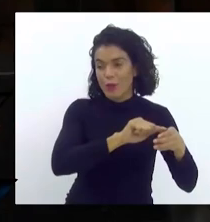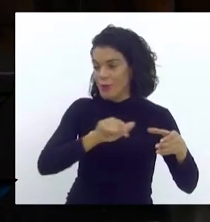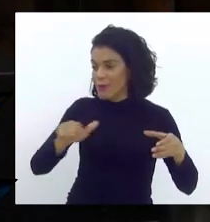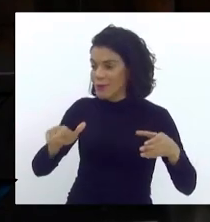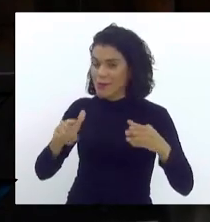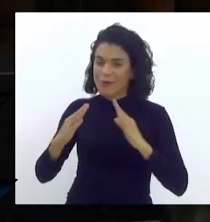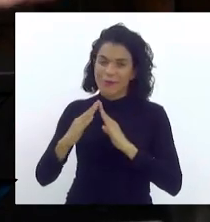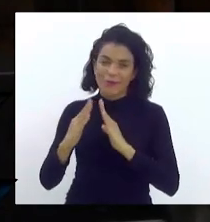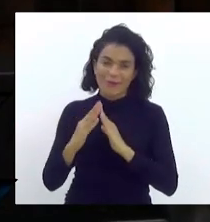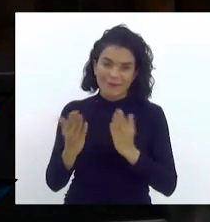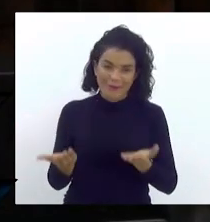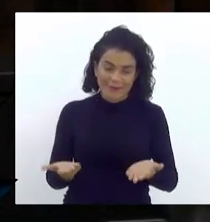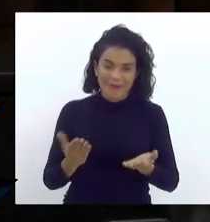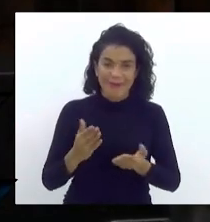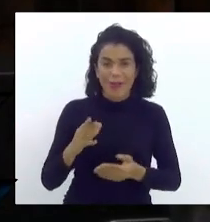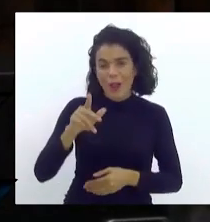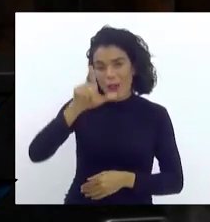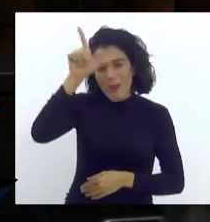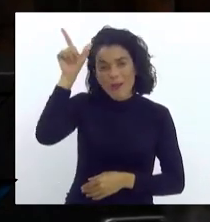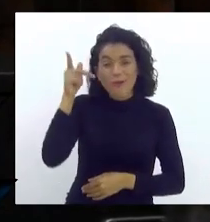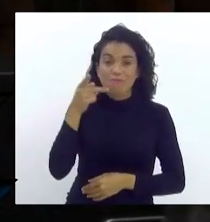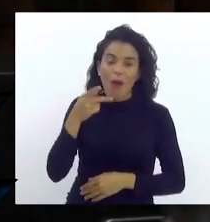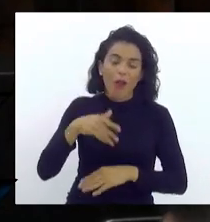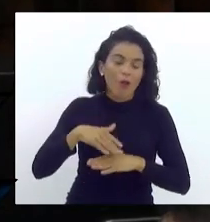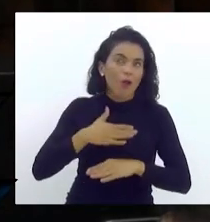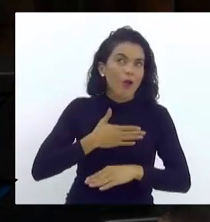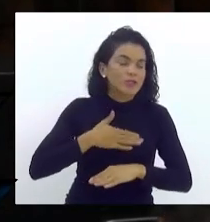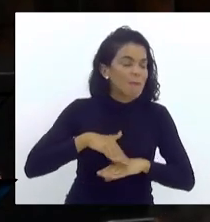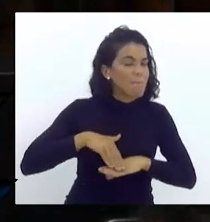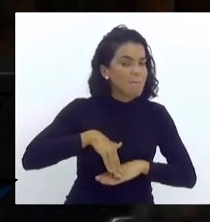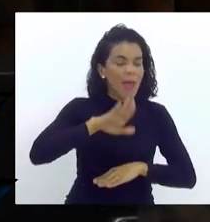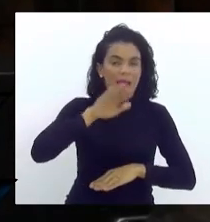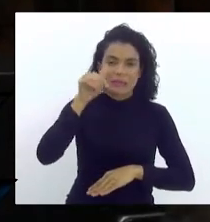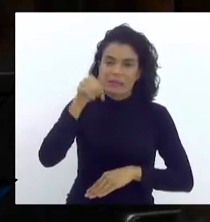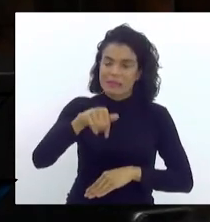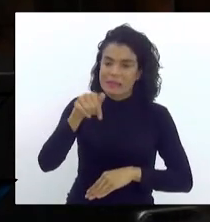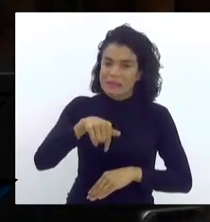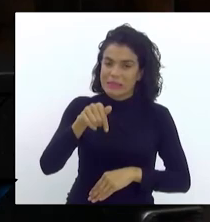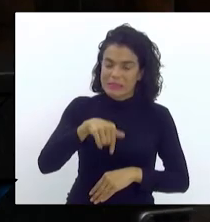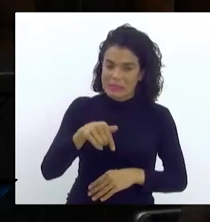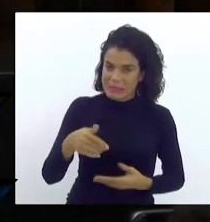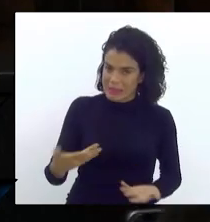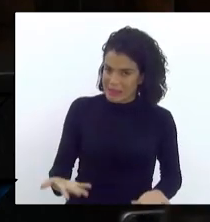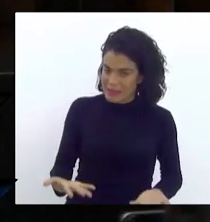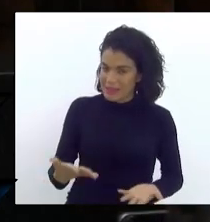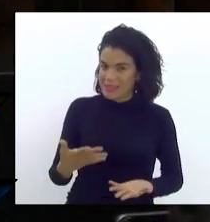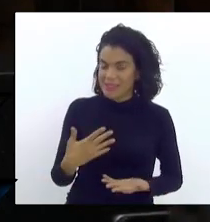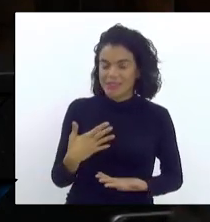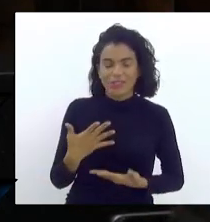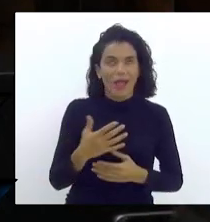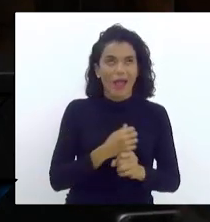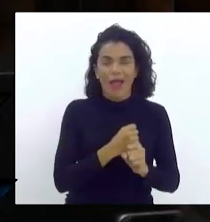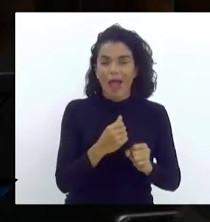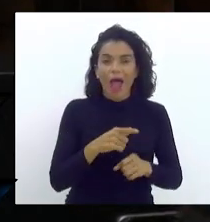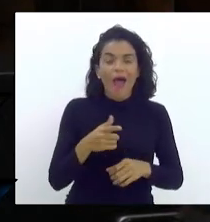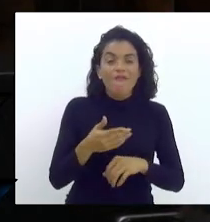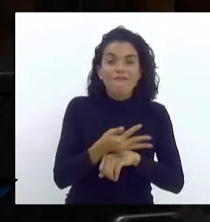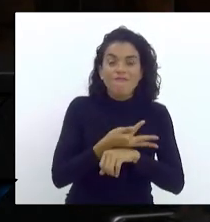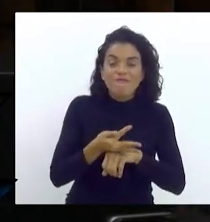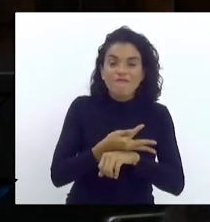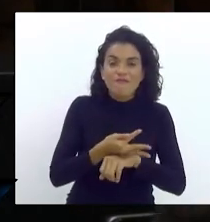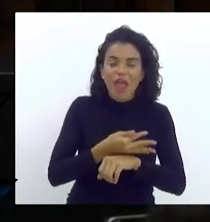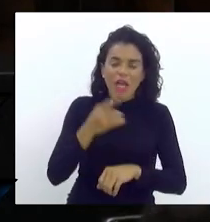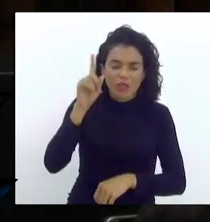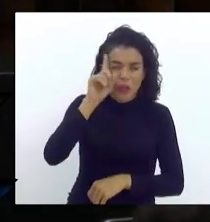já gosta mais daqui, já prefere ficar aqui Ele passou esse recesso todo vindo